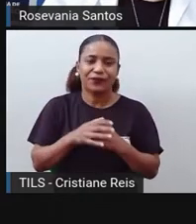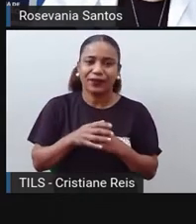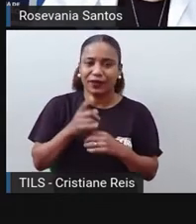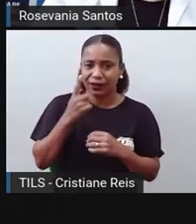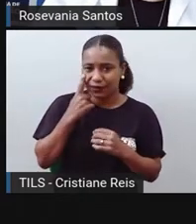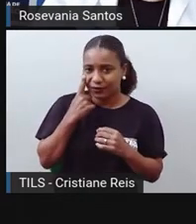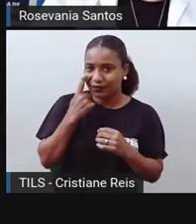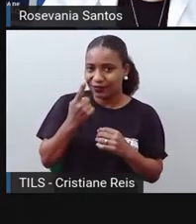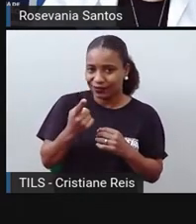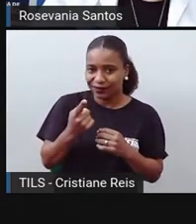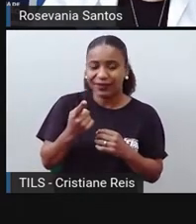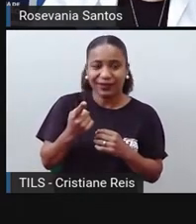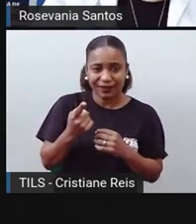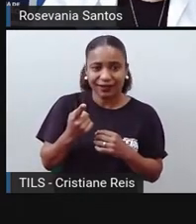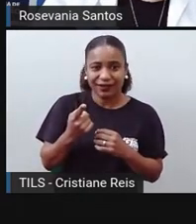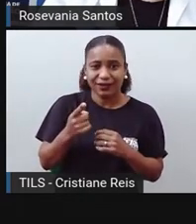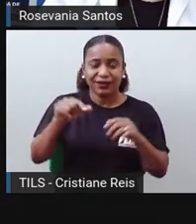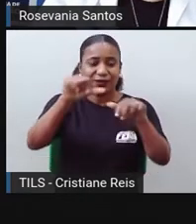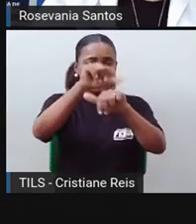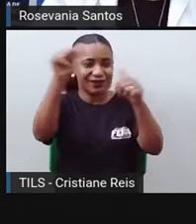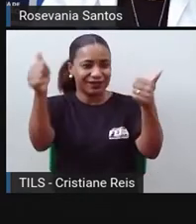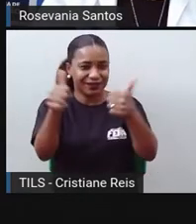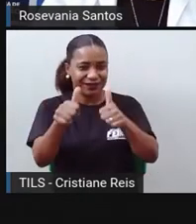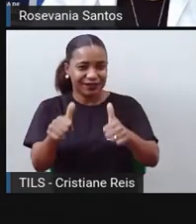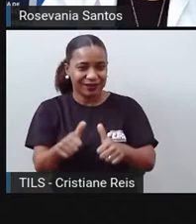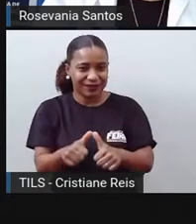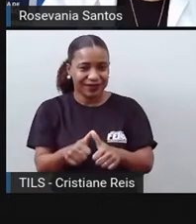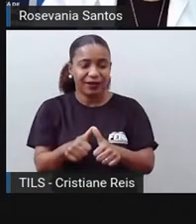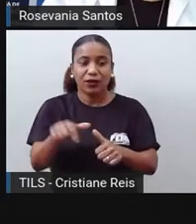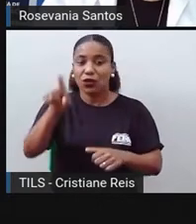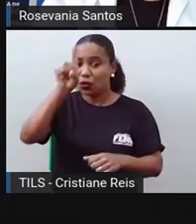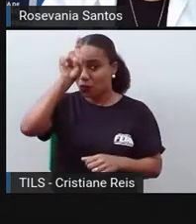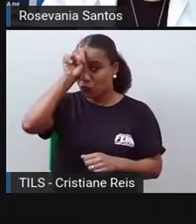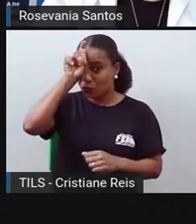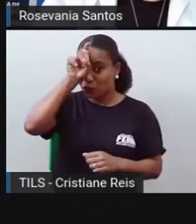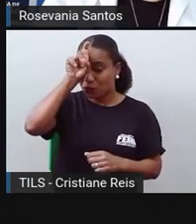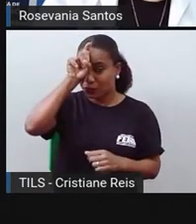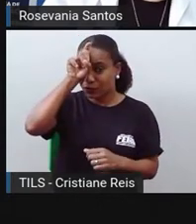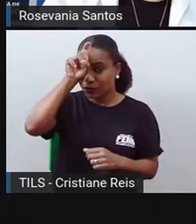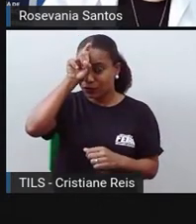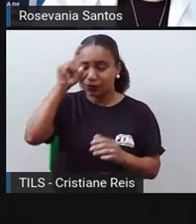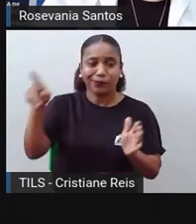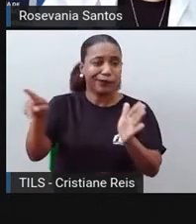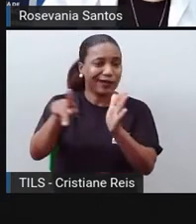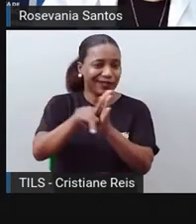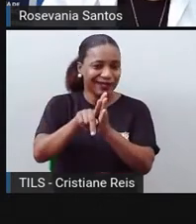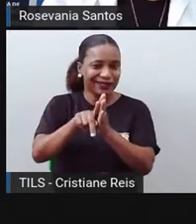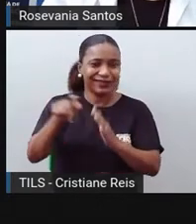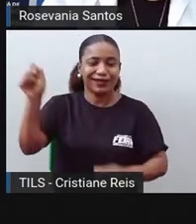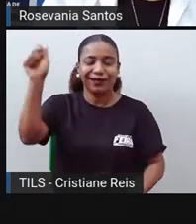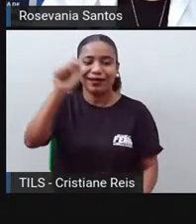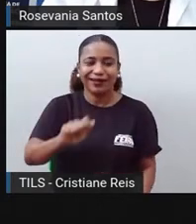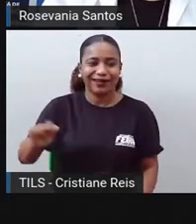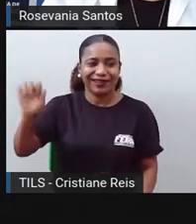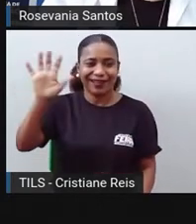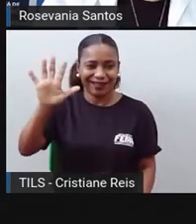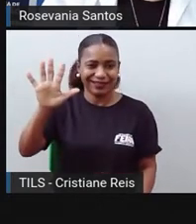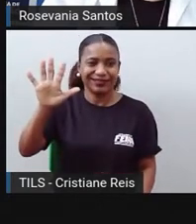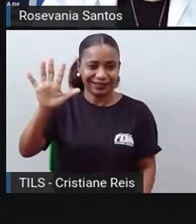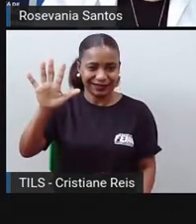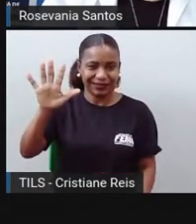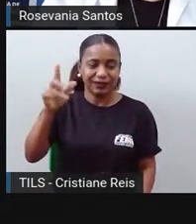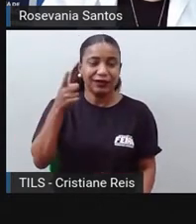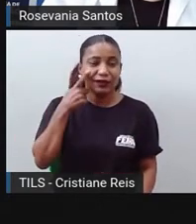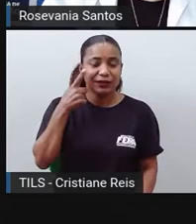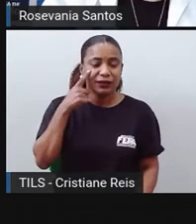essa partezinha aqui, né, do Egito, que pertence ao continente asiático, que é exatamente o